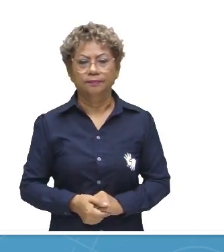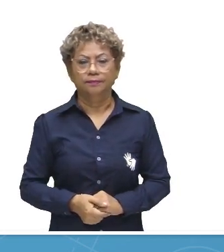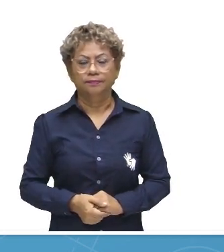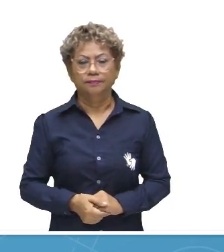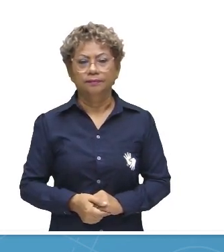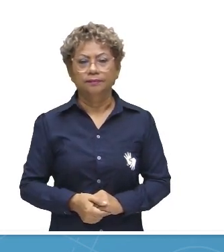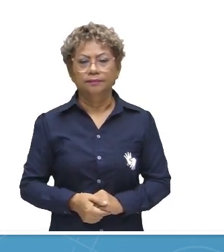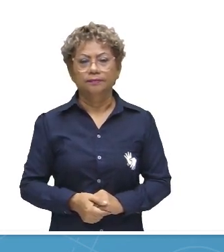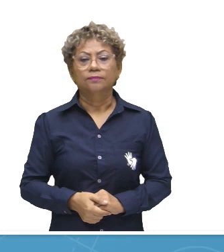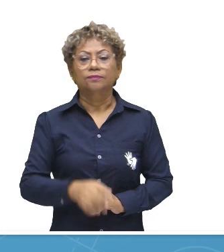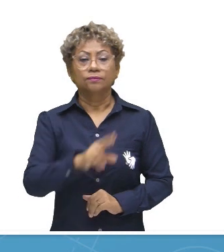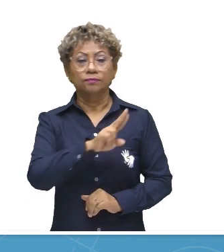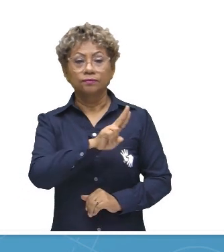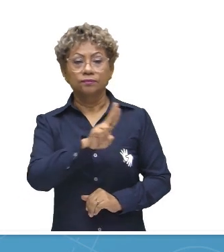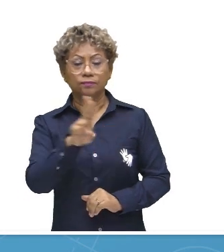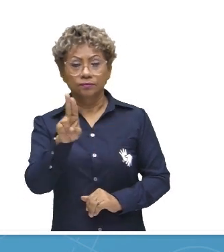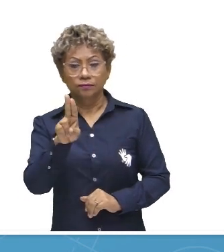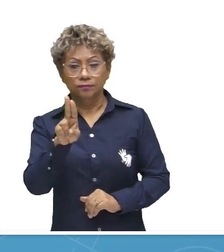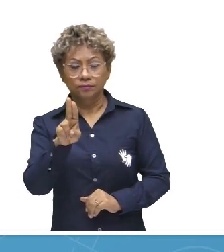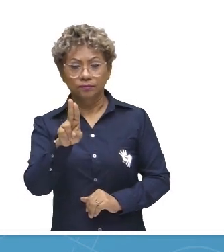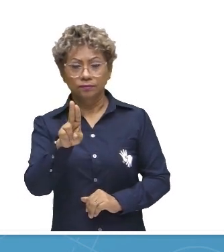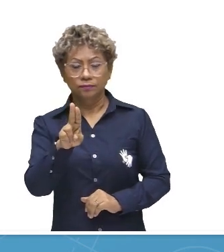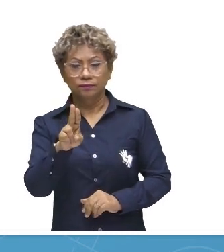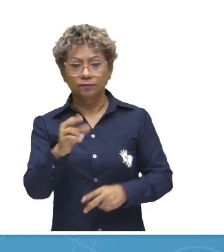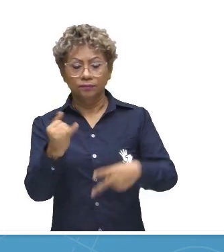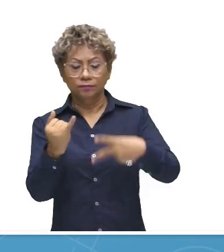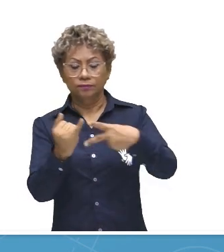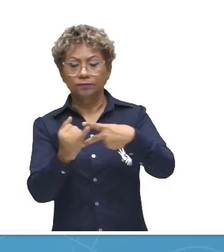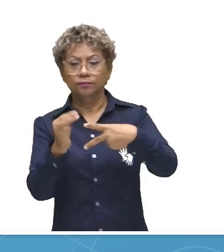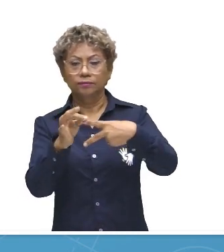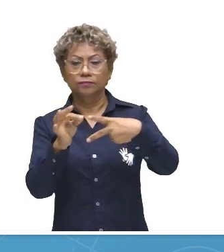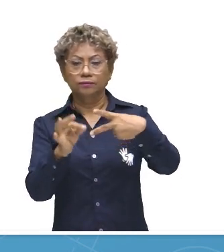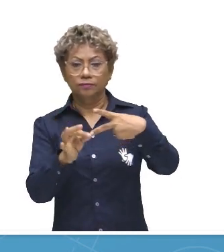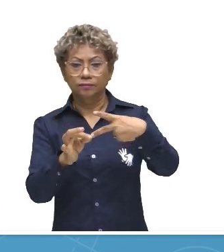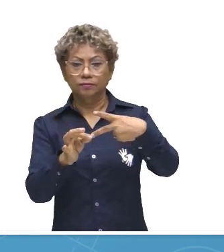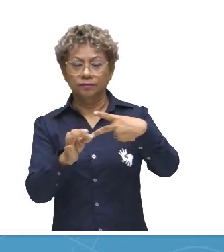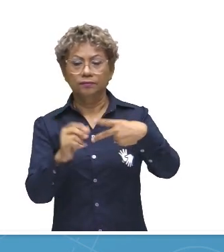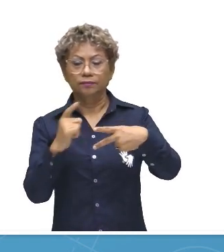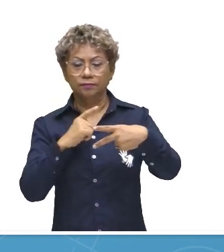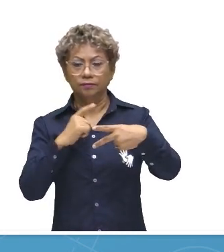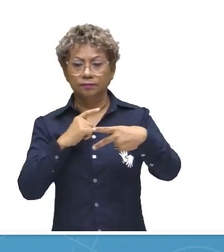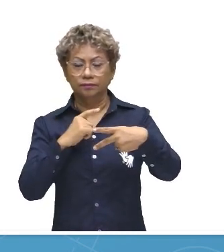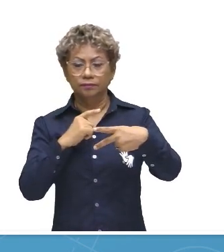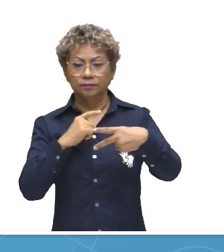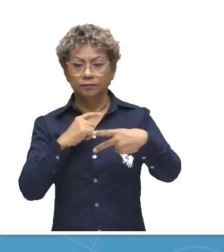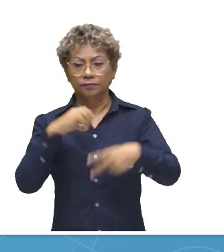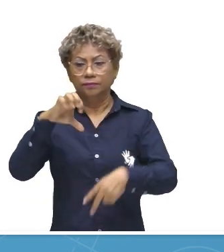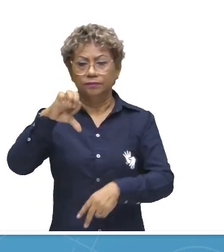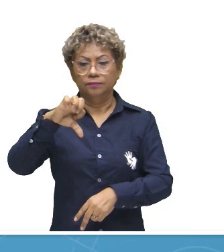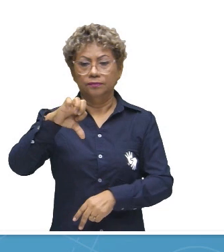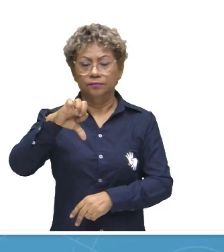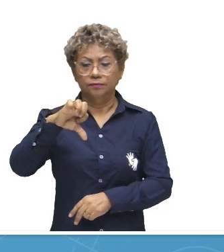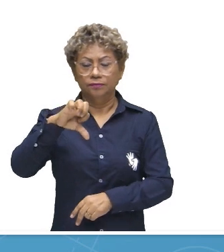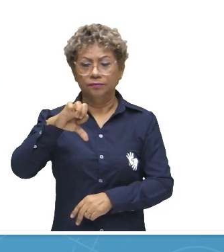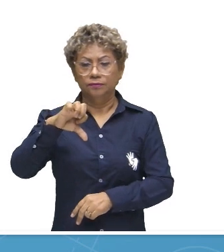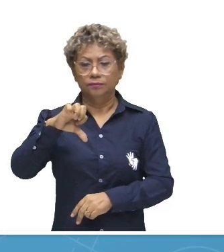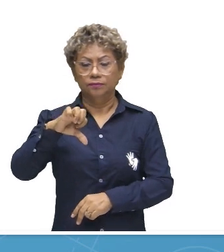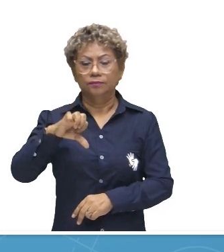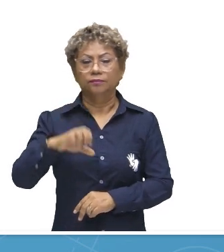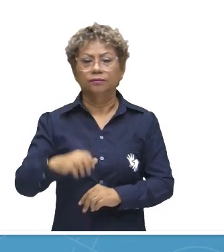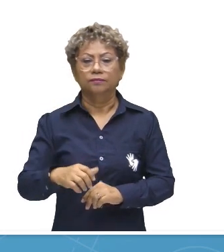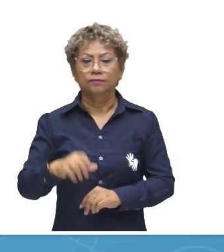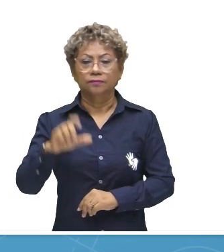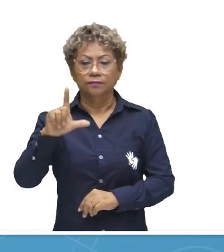Como se chama o polígono que tem 9 lados? Então, se nós pudermos voltar lá para aquela